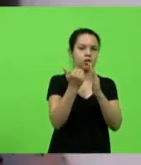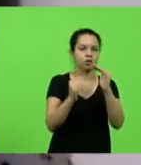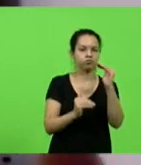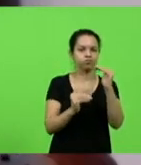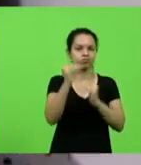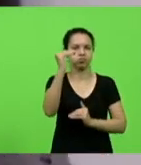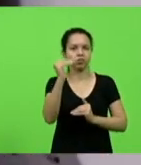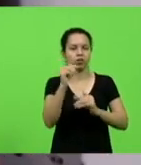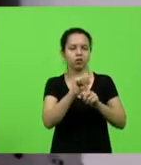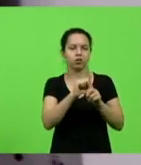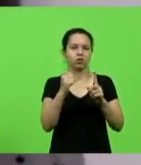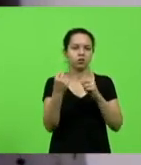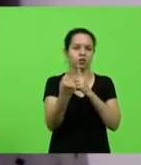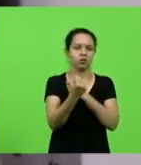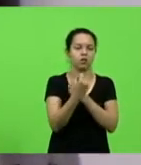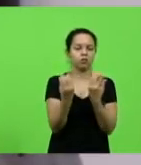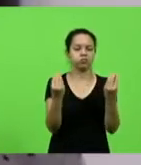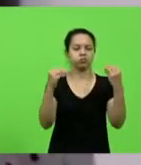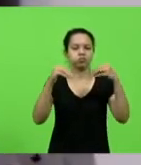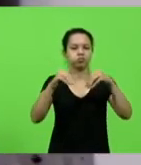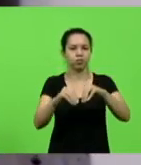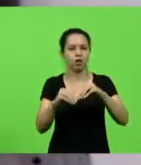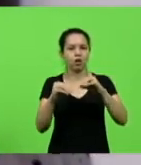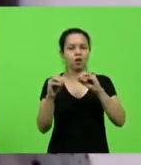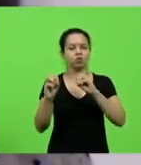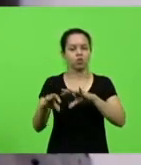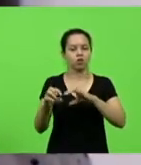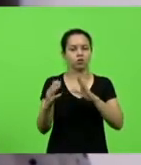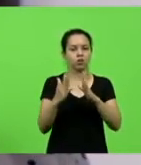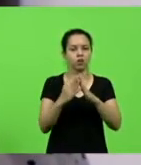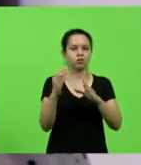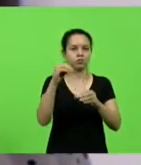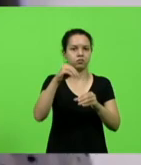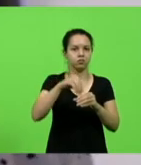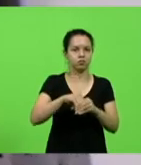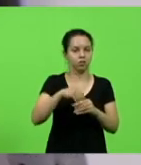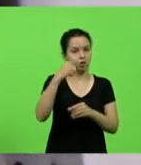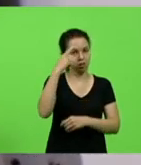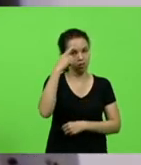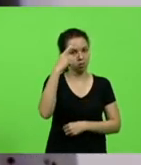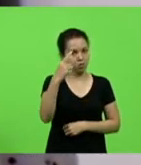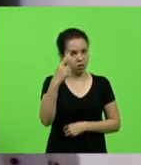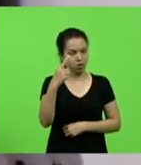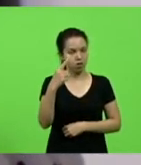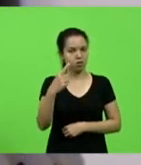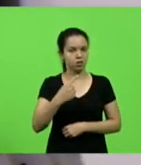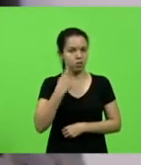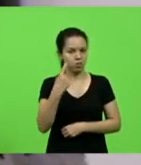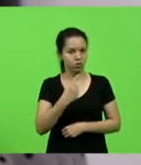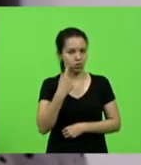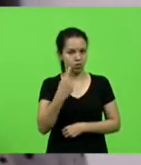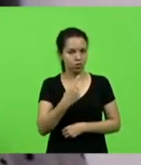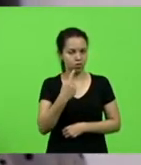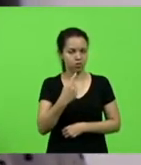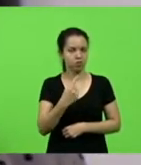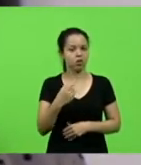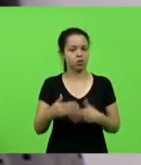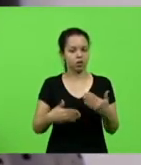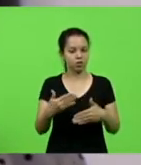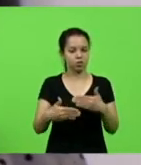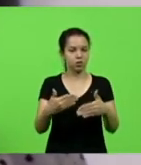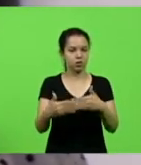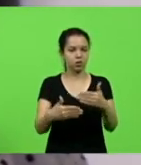instituindo essa educação domiciliar. Lembrando somente, deputada, está tramitando no